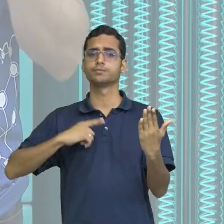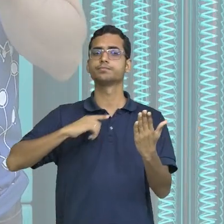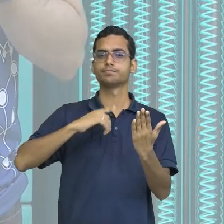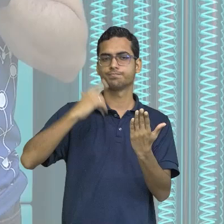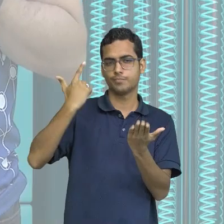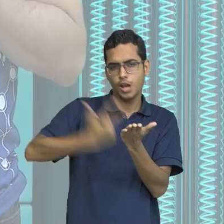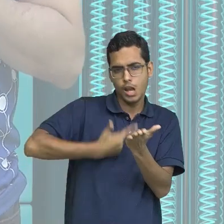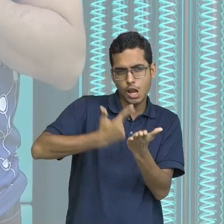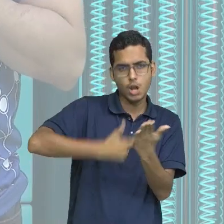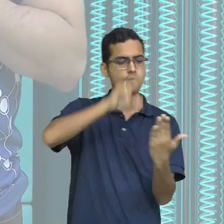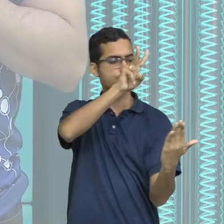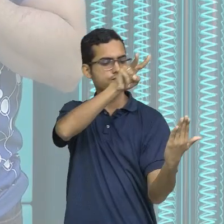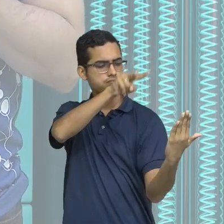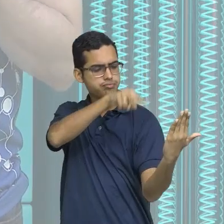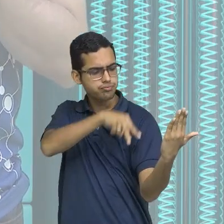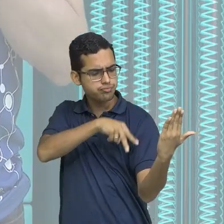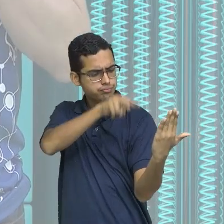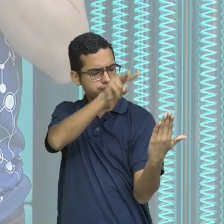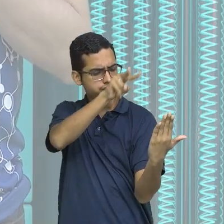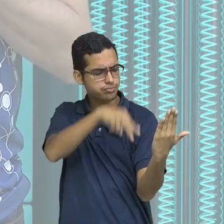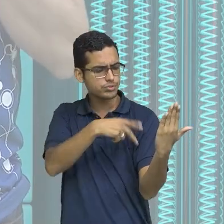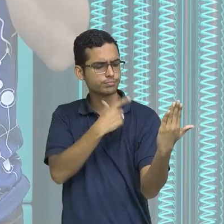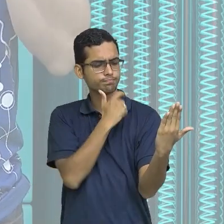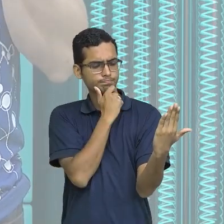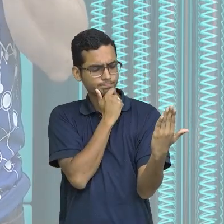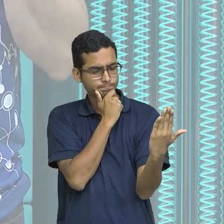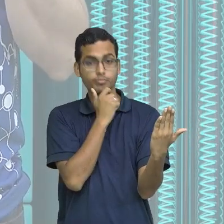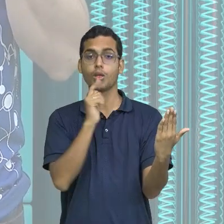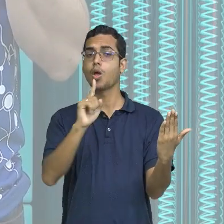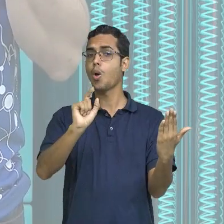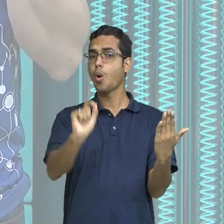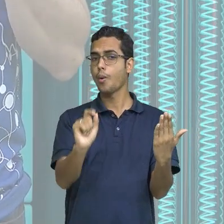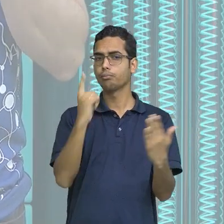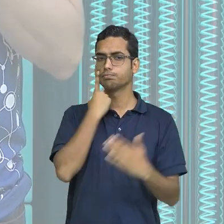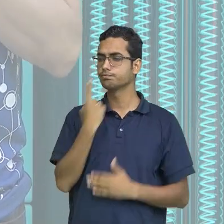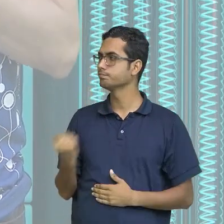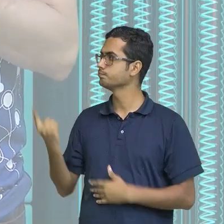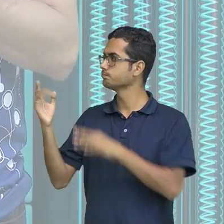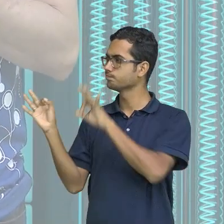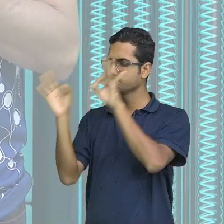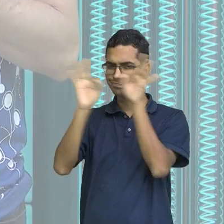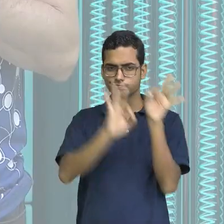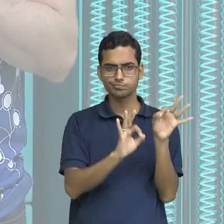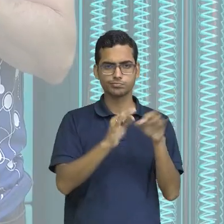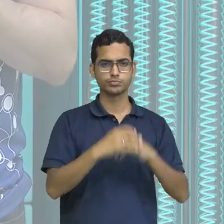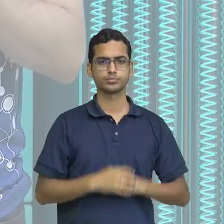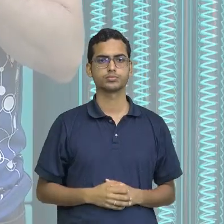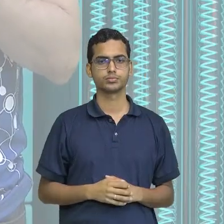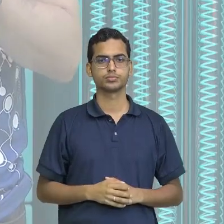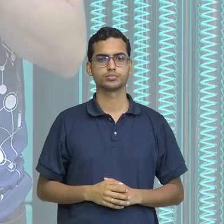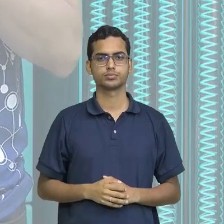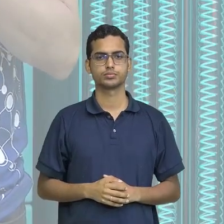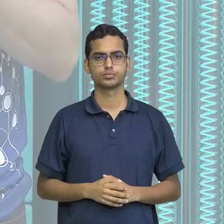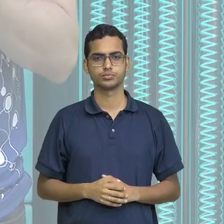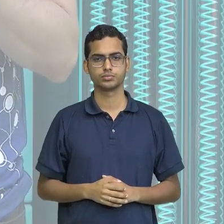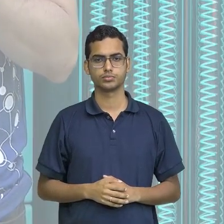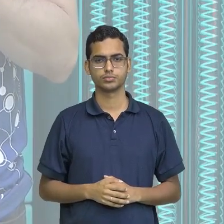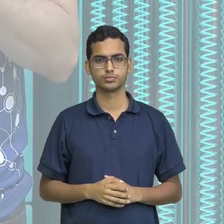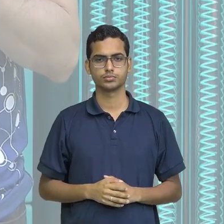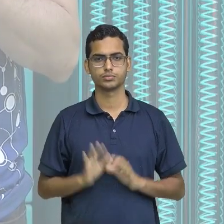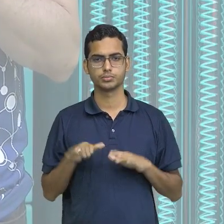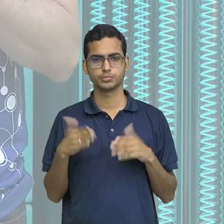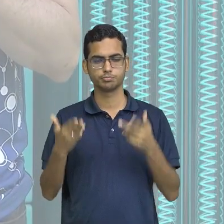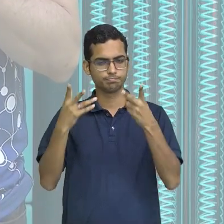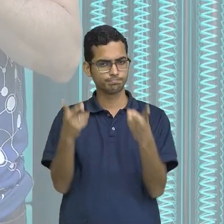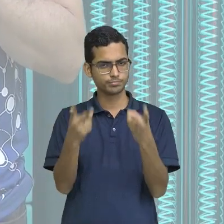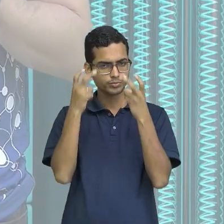passado. When the door opened. Então, naquela situação, enquanto eu estava lendo o livro, uma porta abriu. Repare que é um passado em relação ao